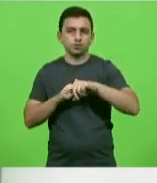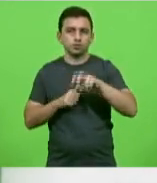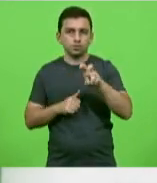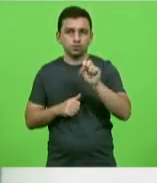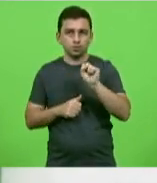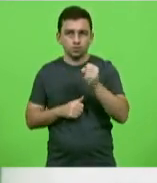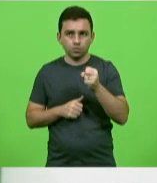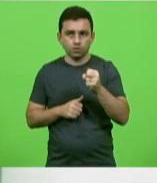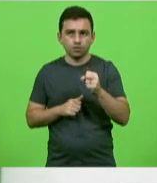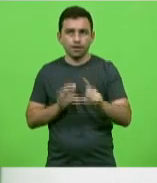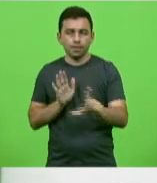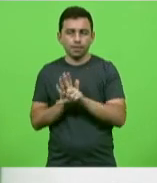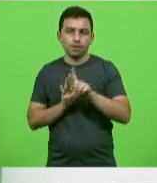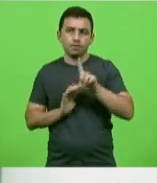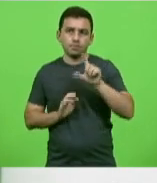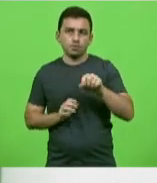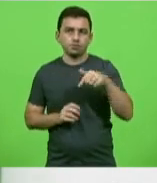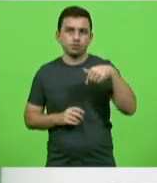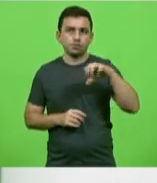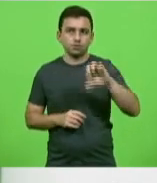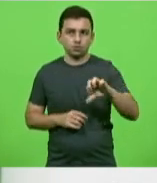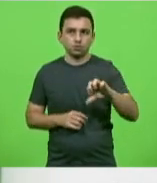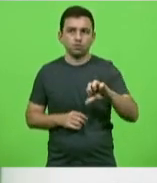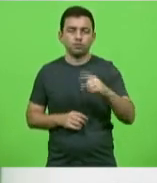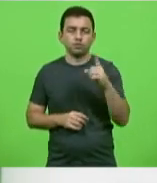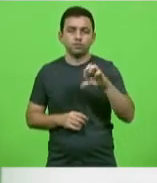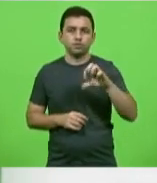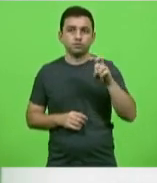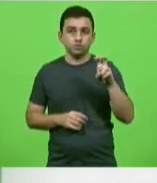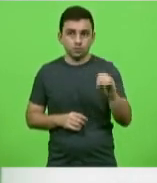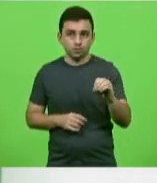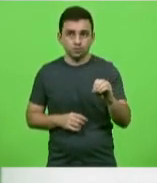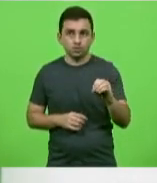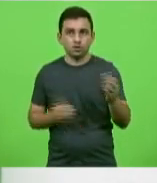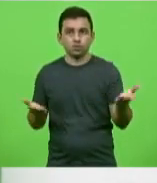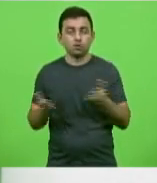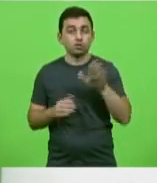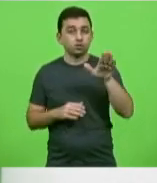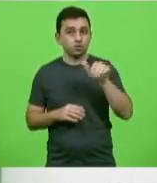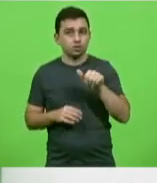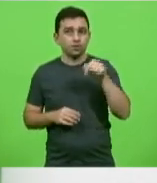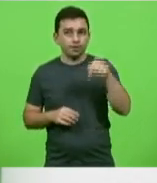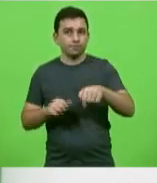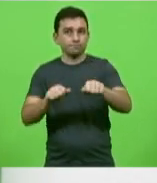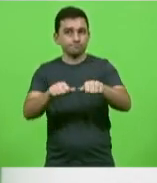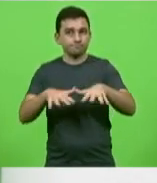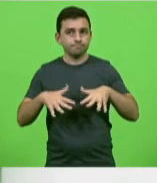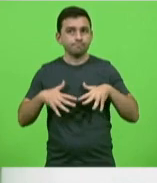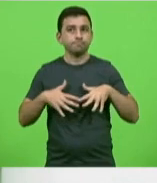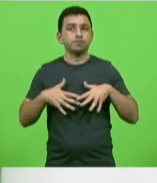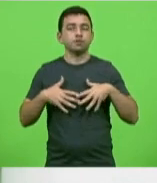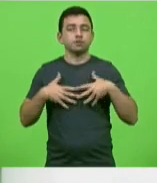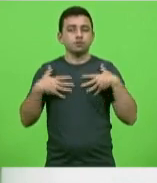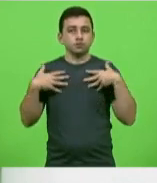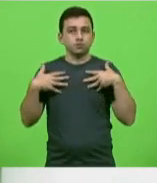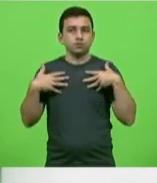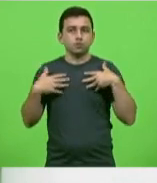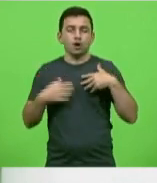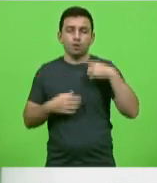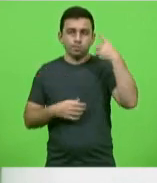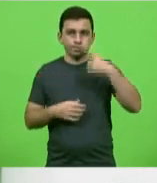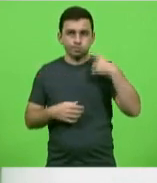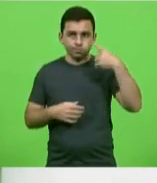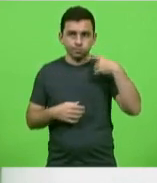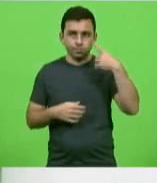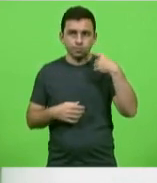58, primeira parte da Lei 1079 de 50. Ficam intimados nesta solenidade os advogados dos